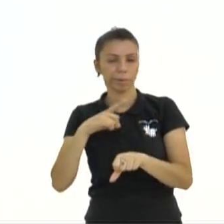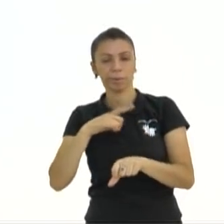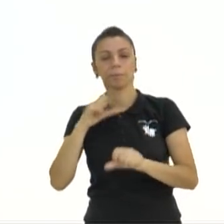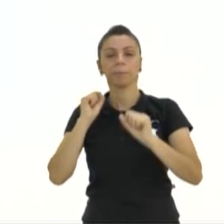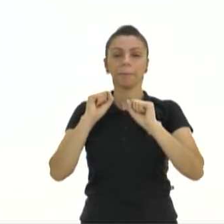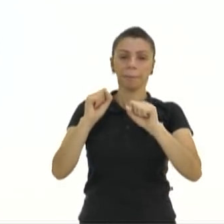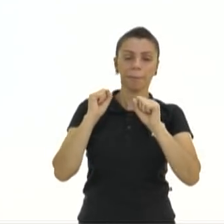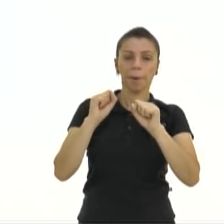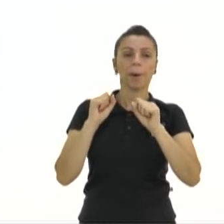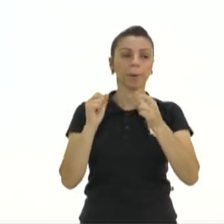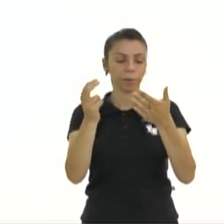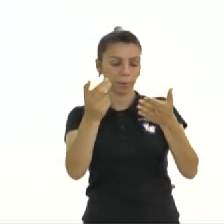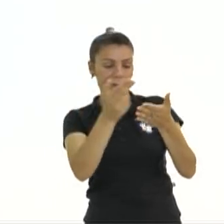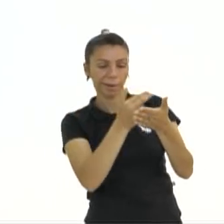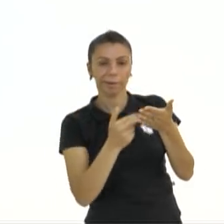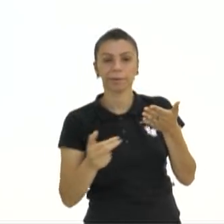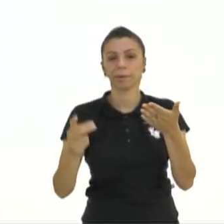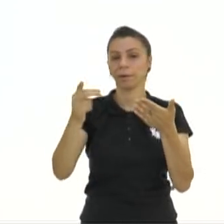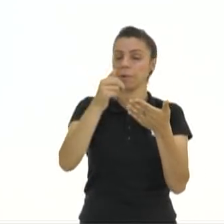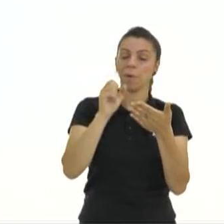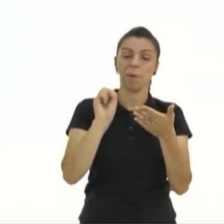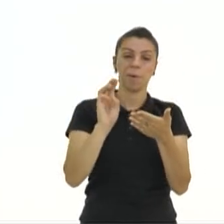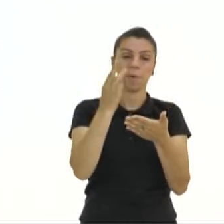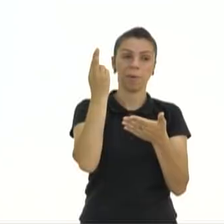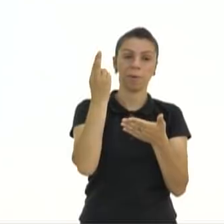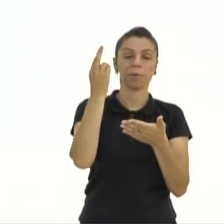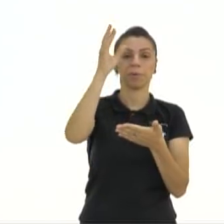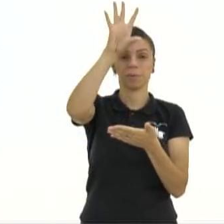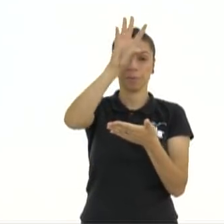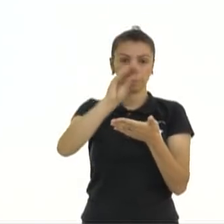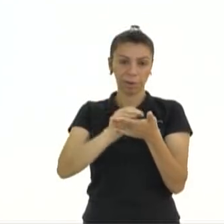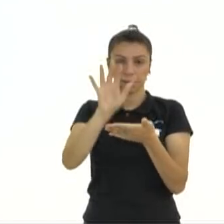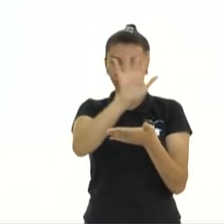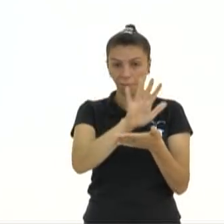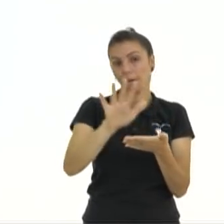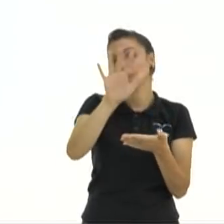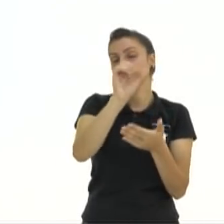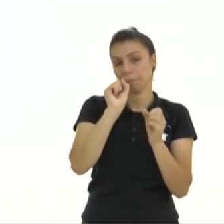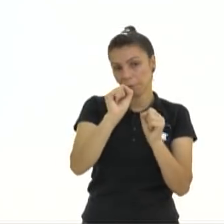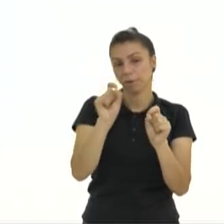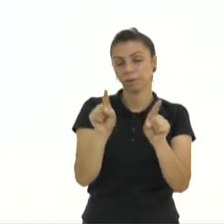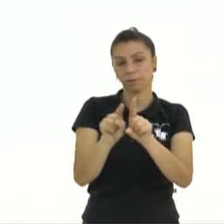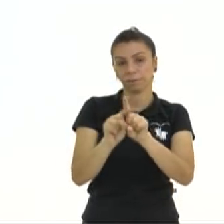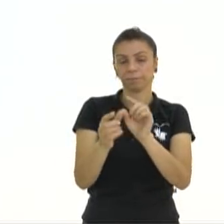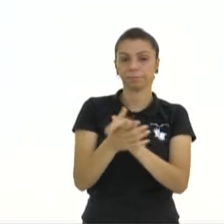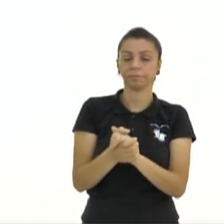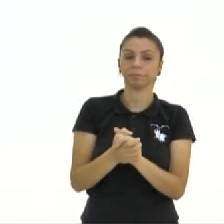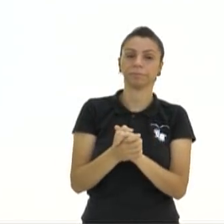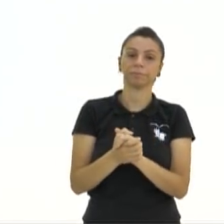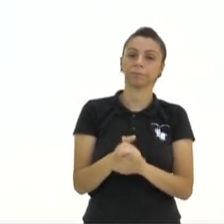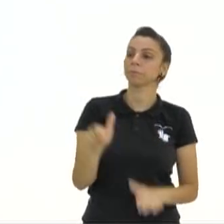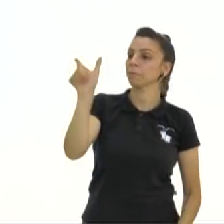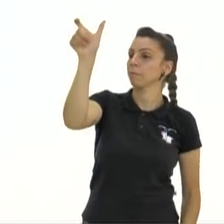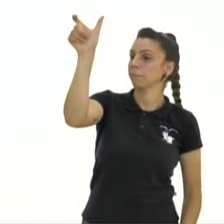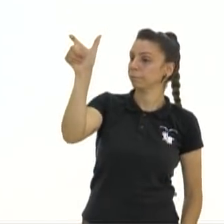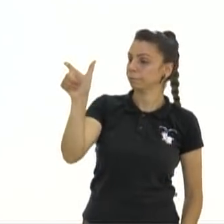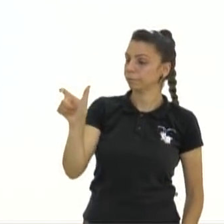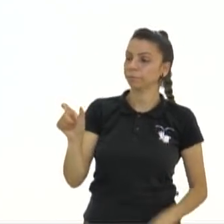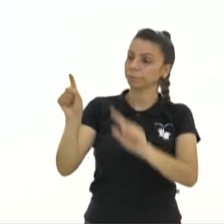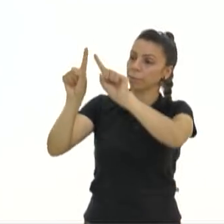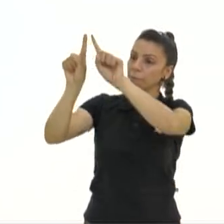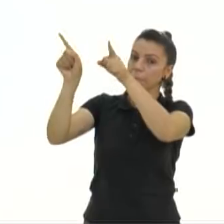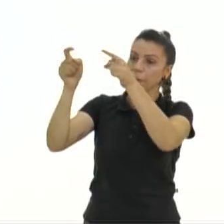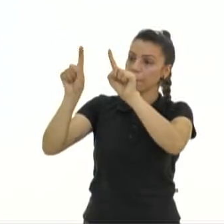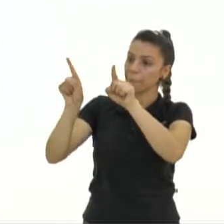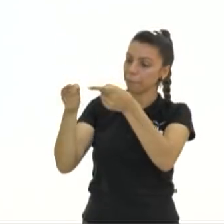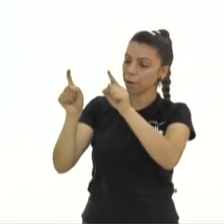até desenhar um pouquinho ou copiar a imagem que está aqui. Na coluna da direita, você faz um parêntese e